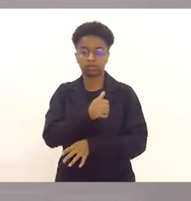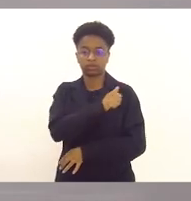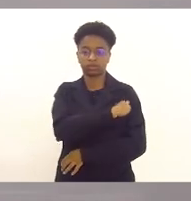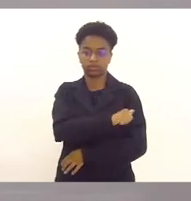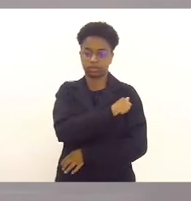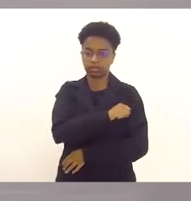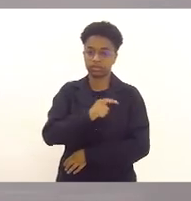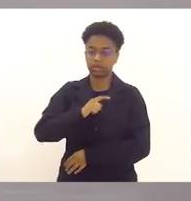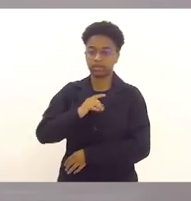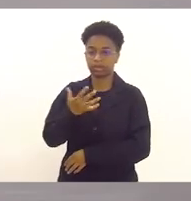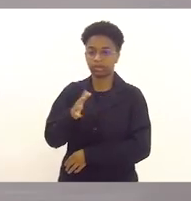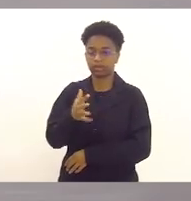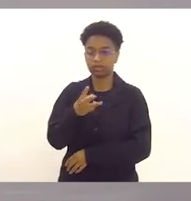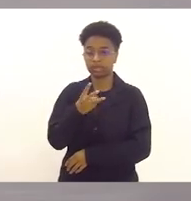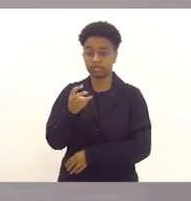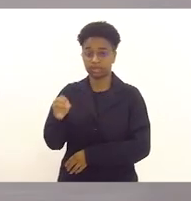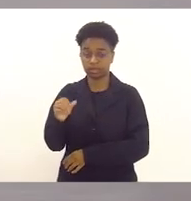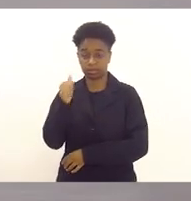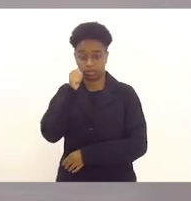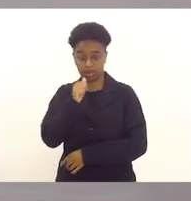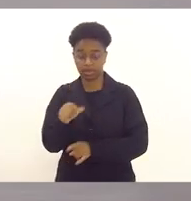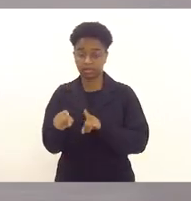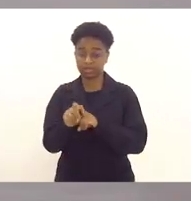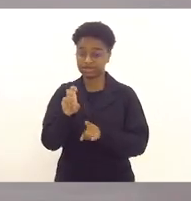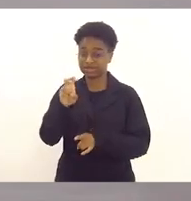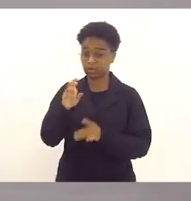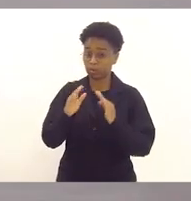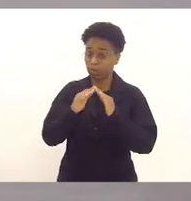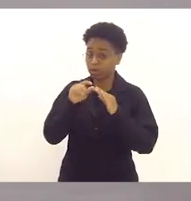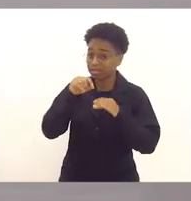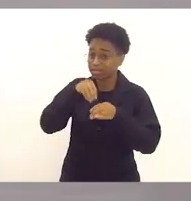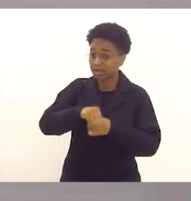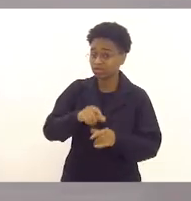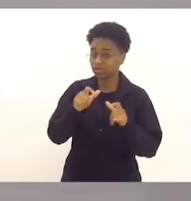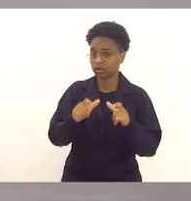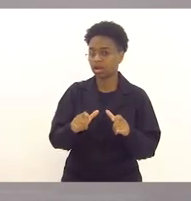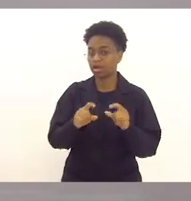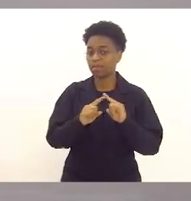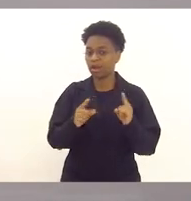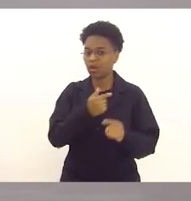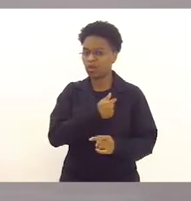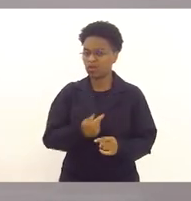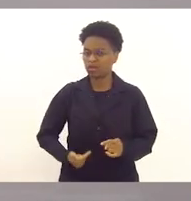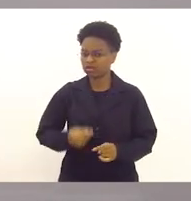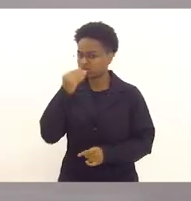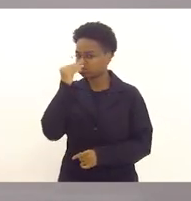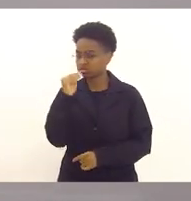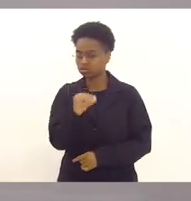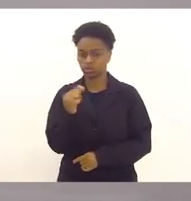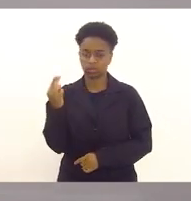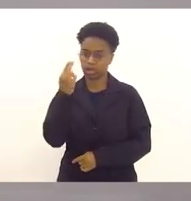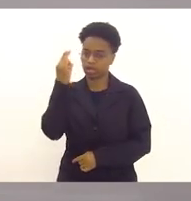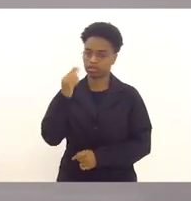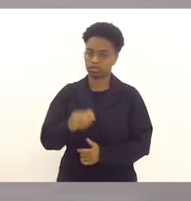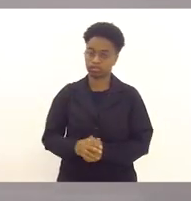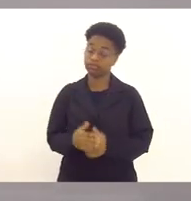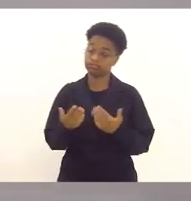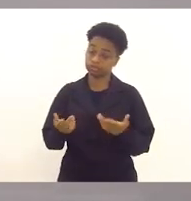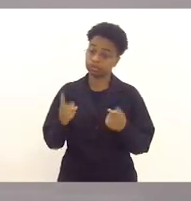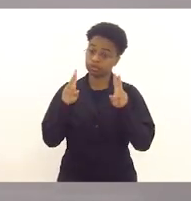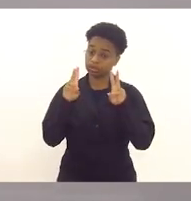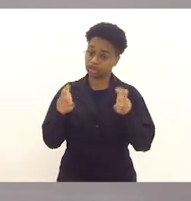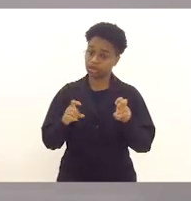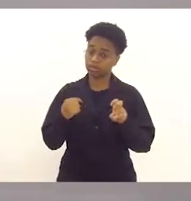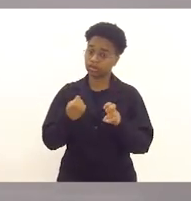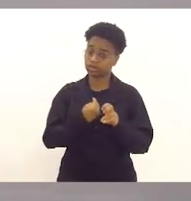30 mulheres outras cinco abrigadas e o Governo do Estado fecha os olhos para isso então esse é um tema que a gente